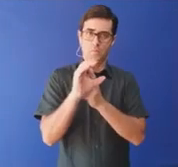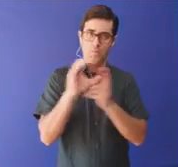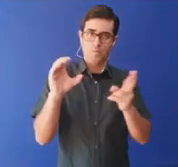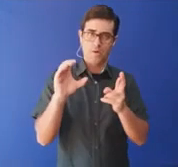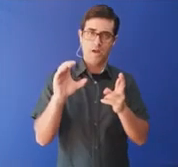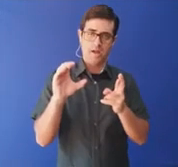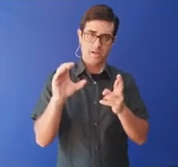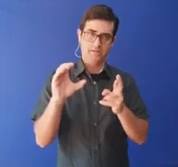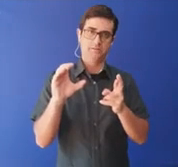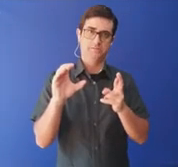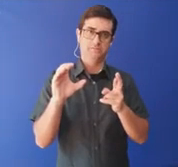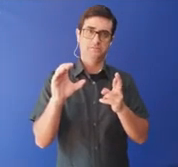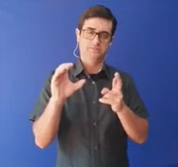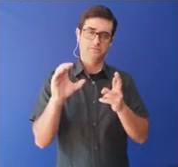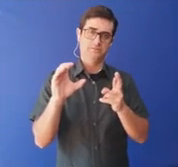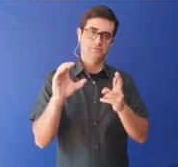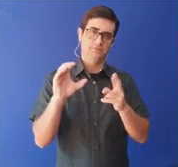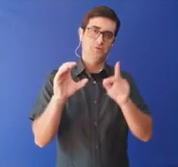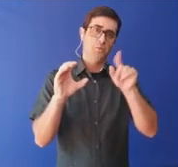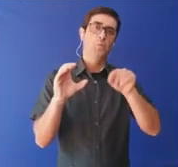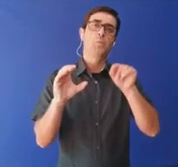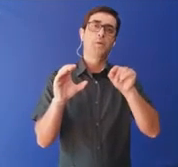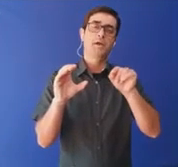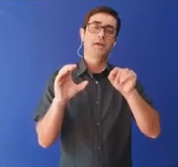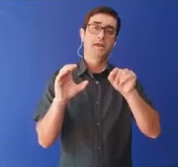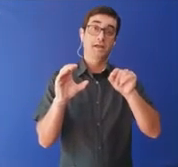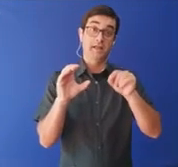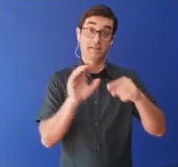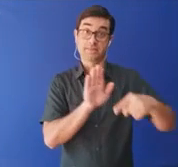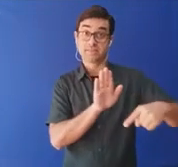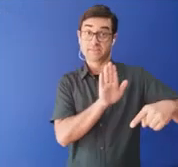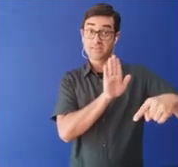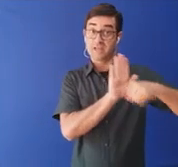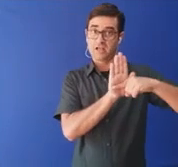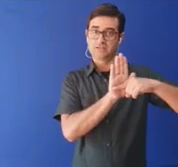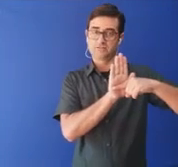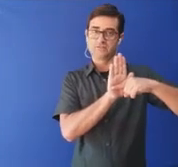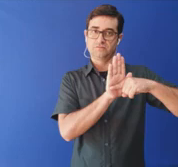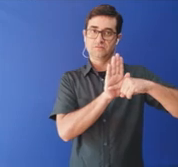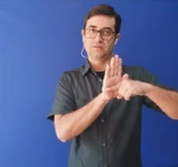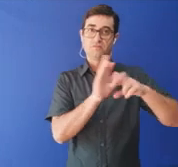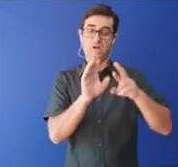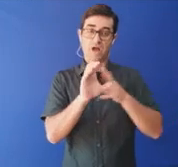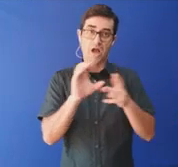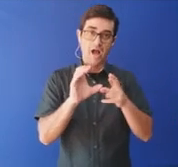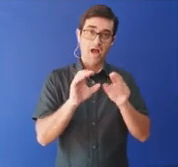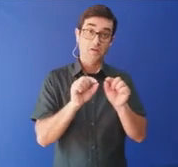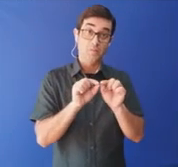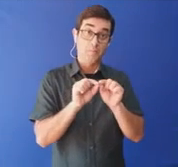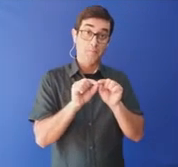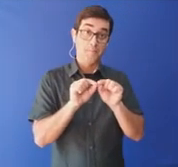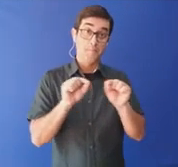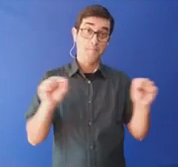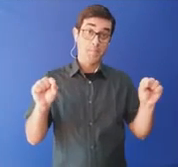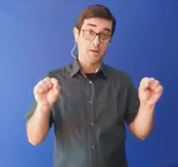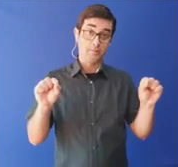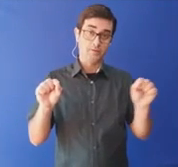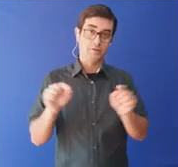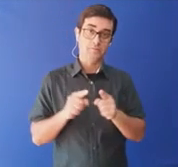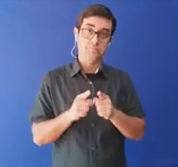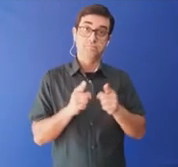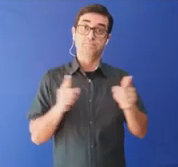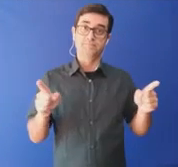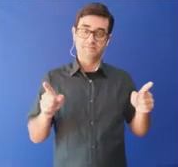elétron. Então, o raio atômico ele vai interferir negativamente. Quanto maior o raio,